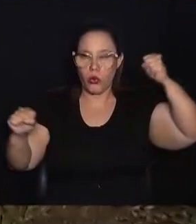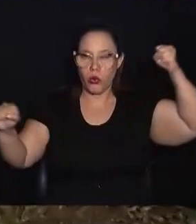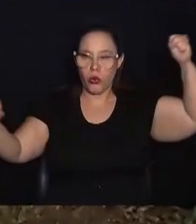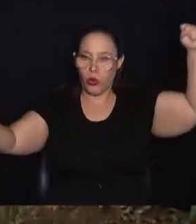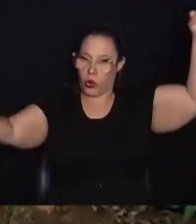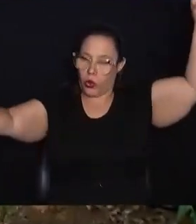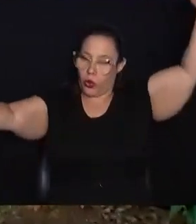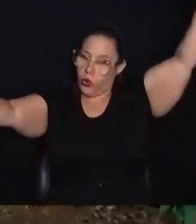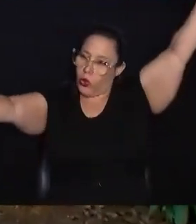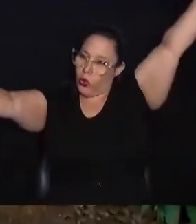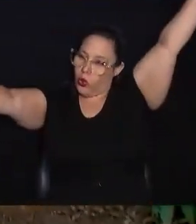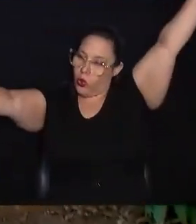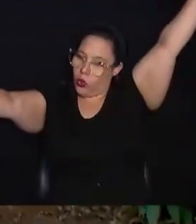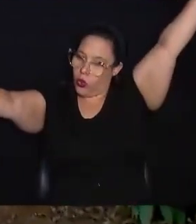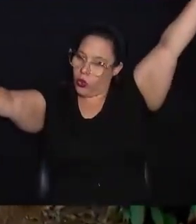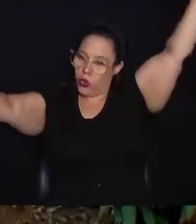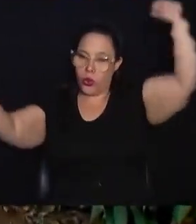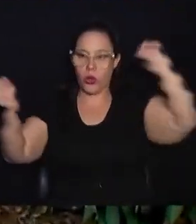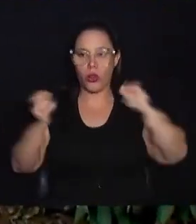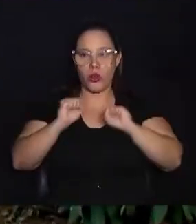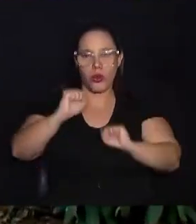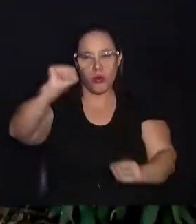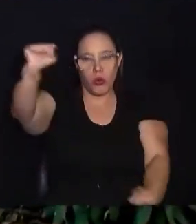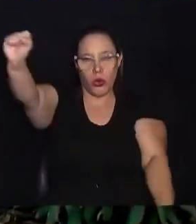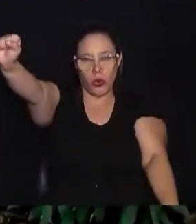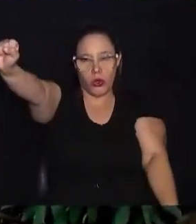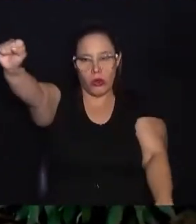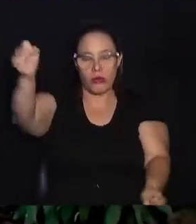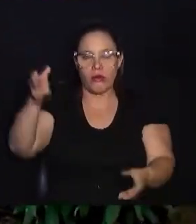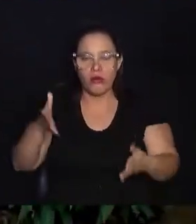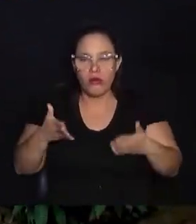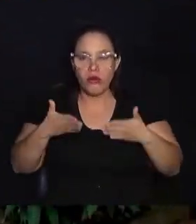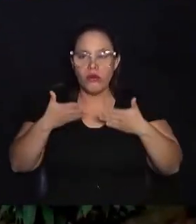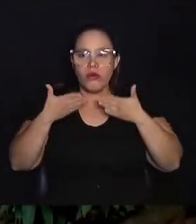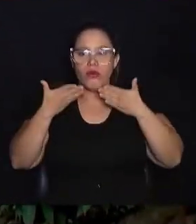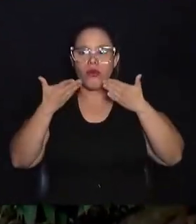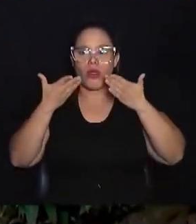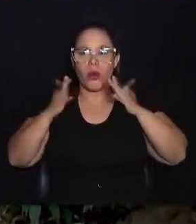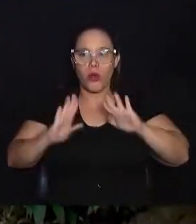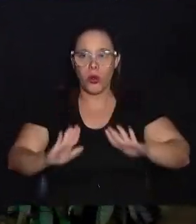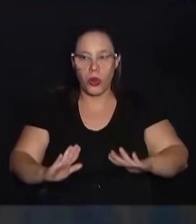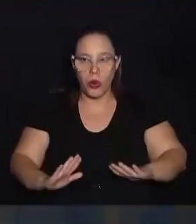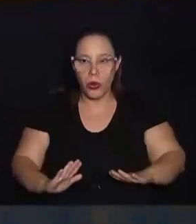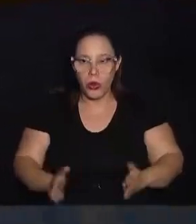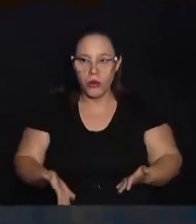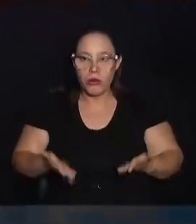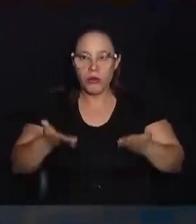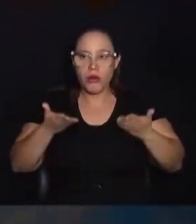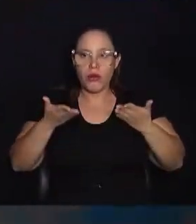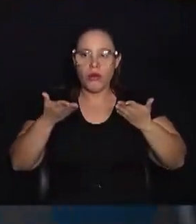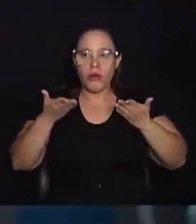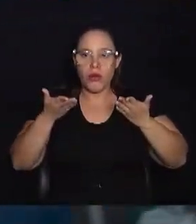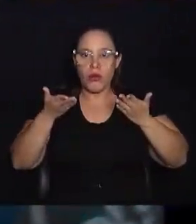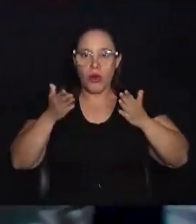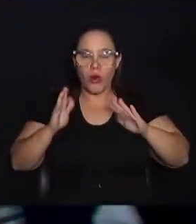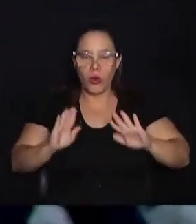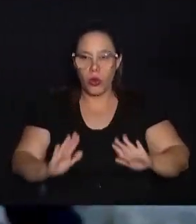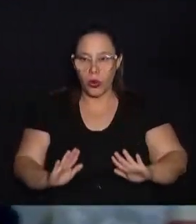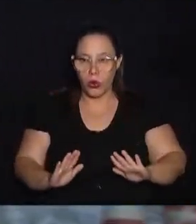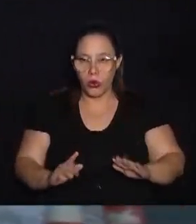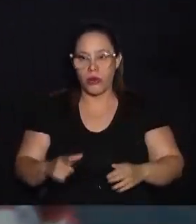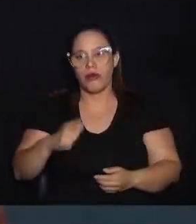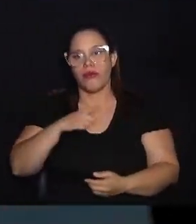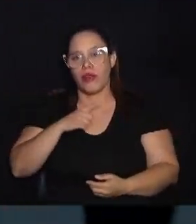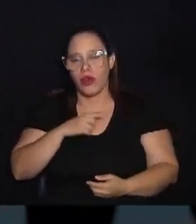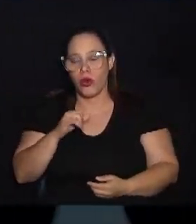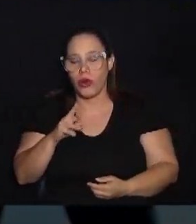respiração que faz esse convívio maior com com o corpo né e com a mente Nós também temos